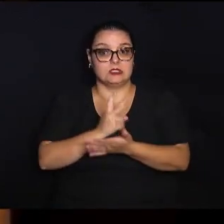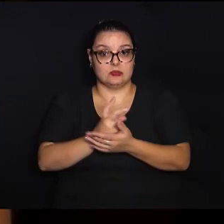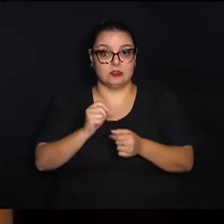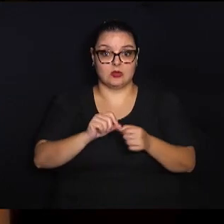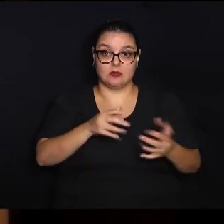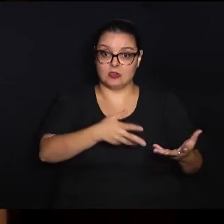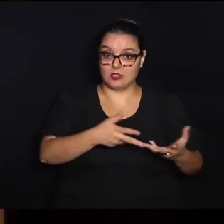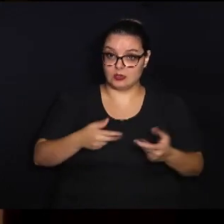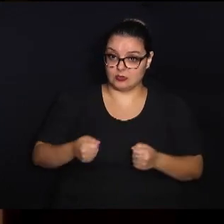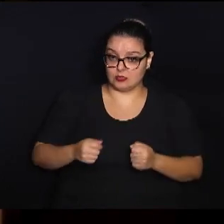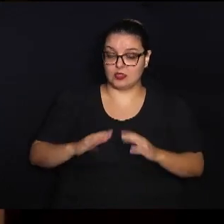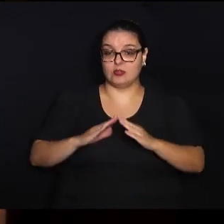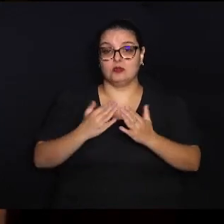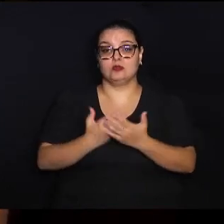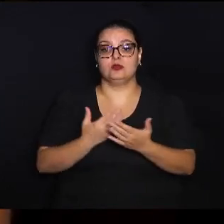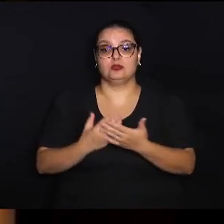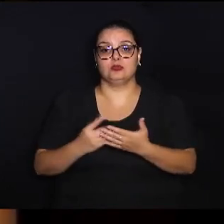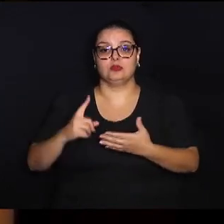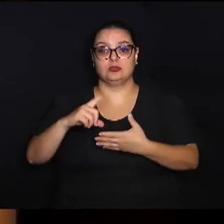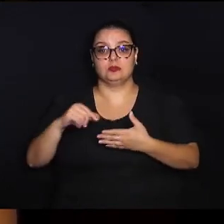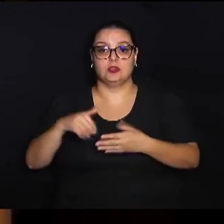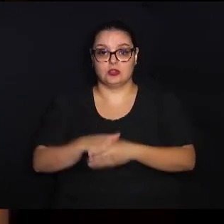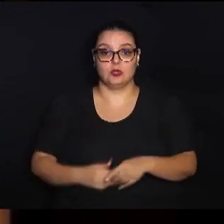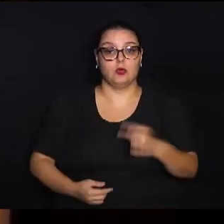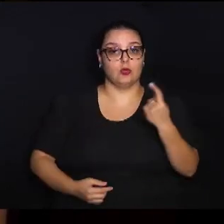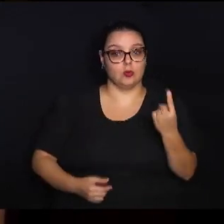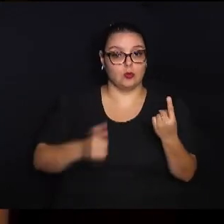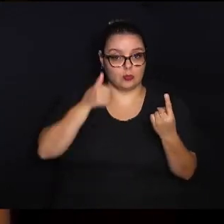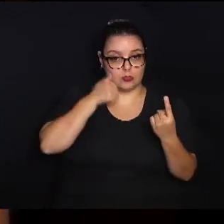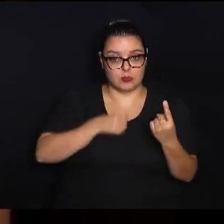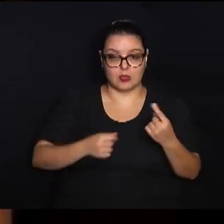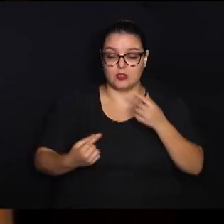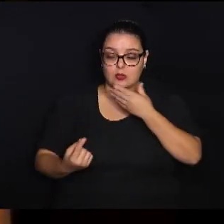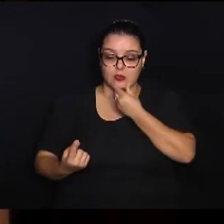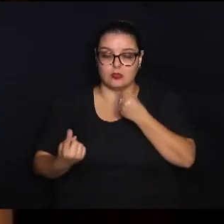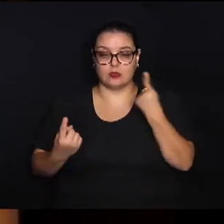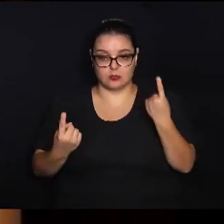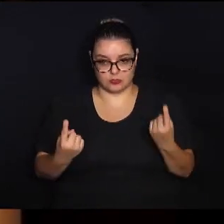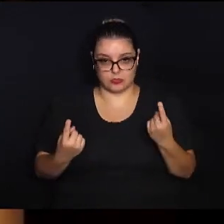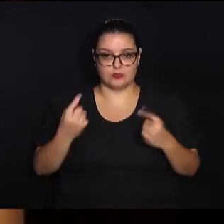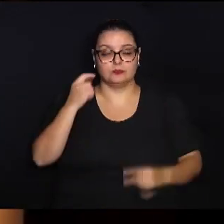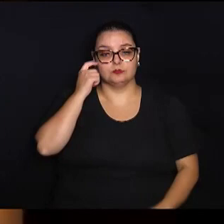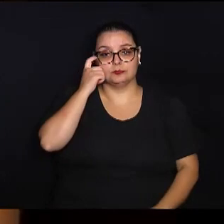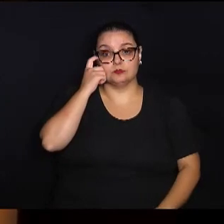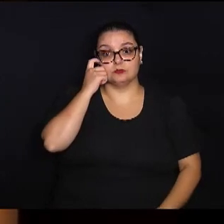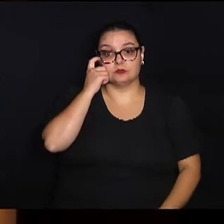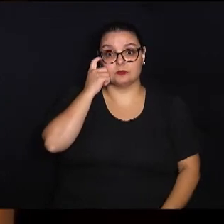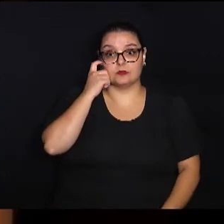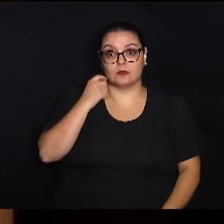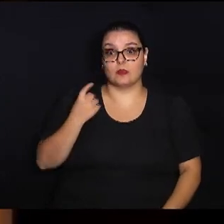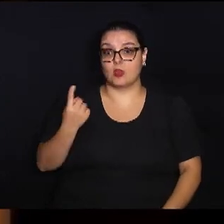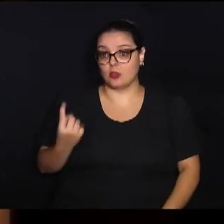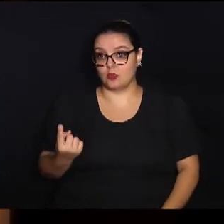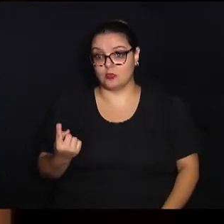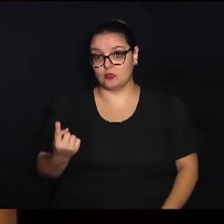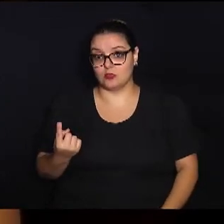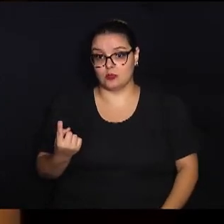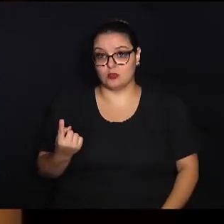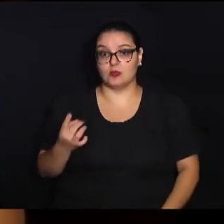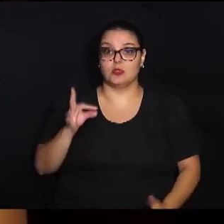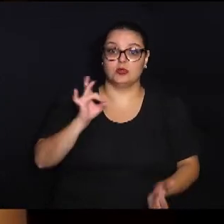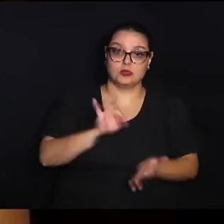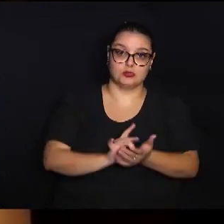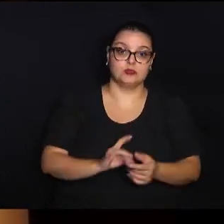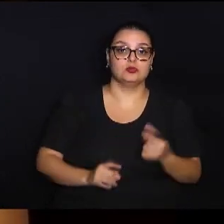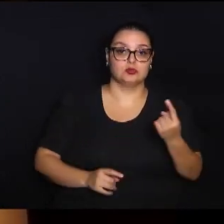na escola para eleger uma menina e um menino. Então, um vereador e uma vereadora, né? Um vai ficar de titular e